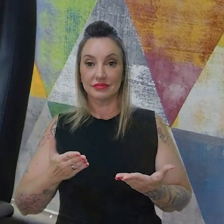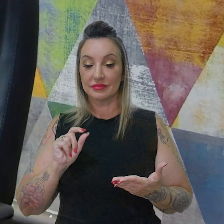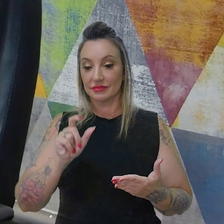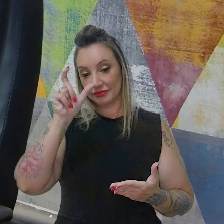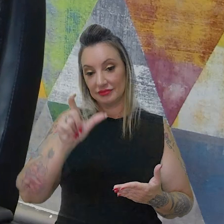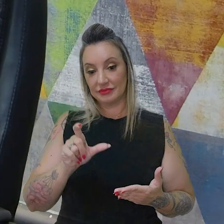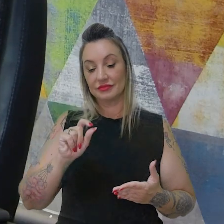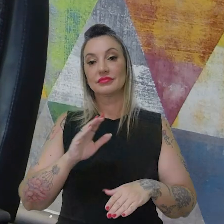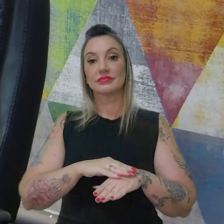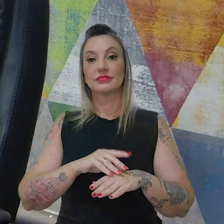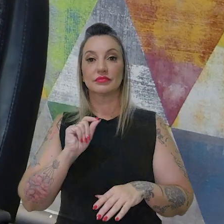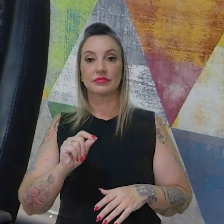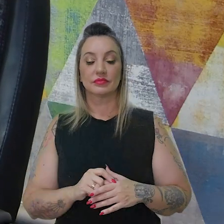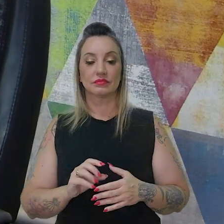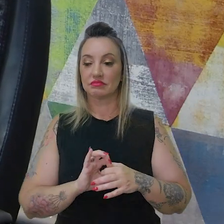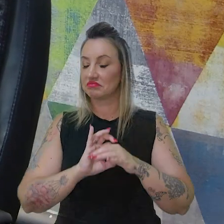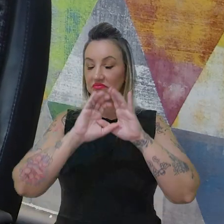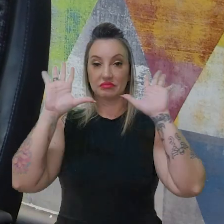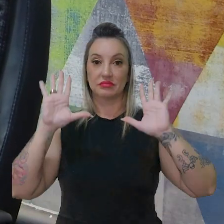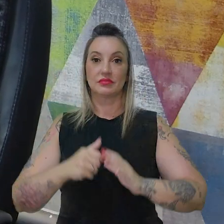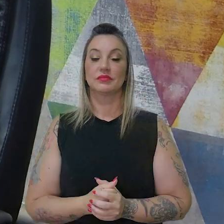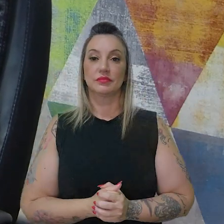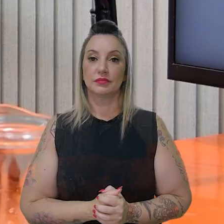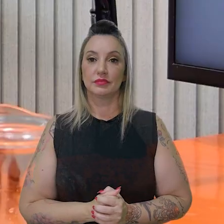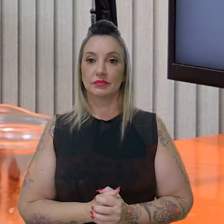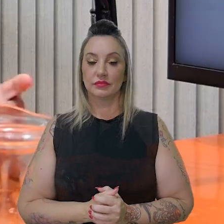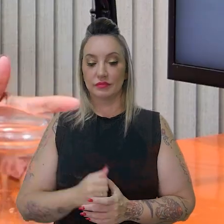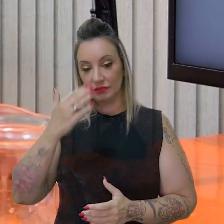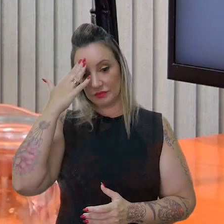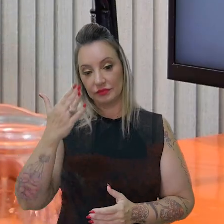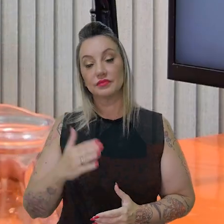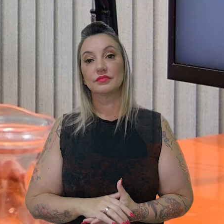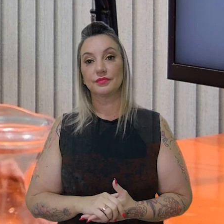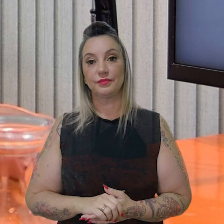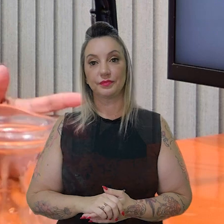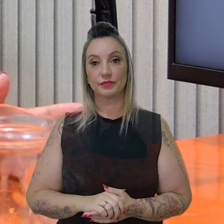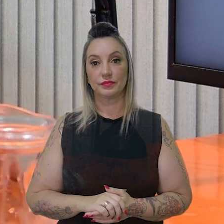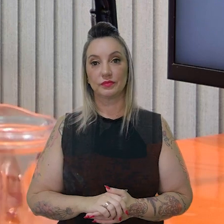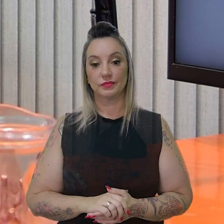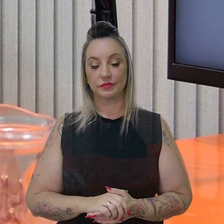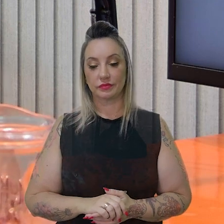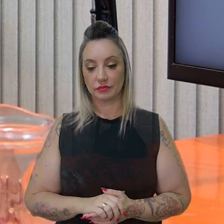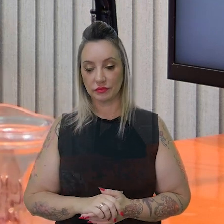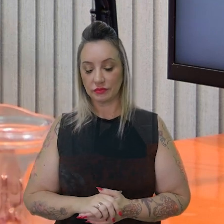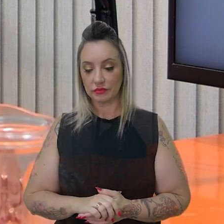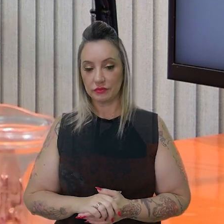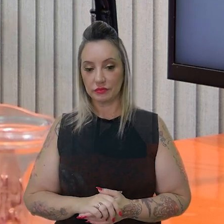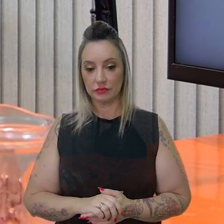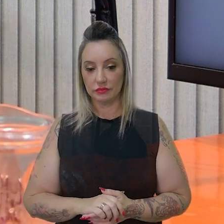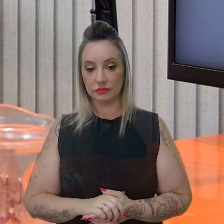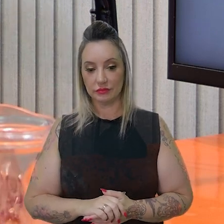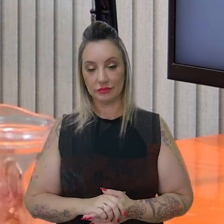o que você tem feito tá super Claro Ai obrigada e e por muito tempo muito tempo assim eh Angélico